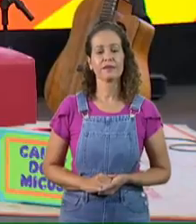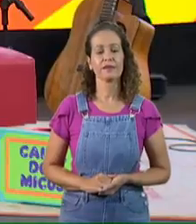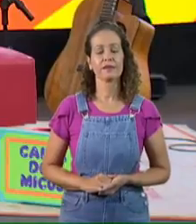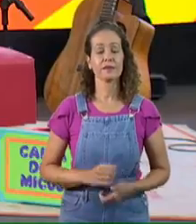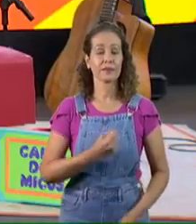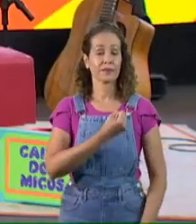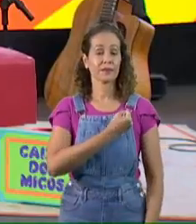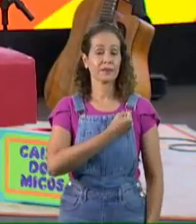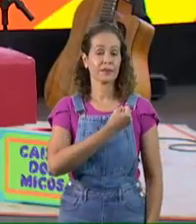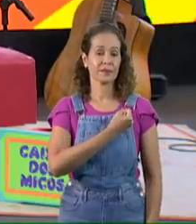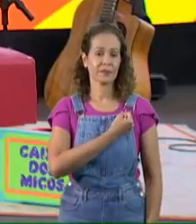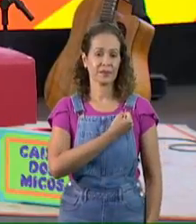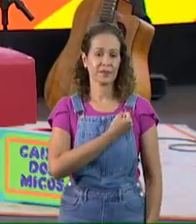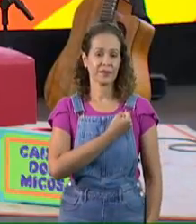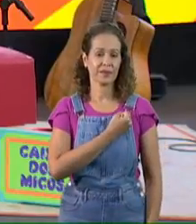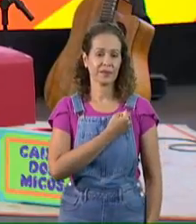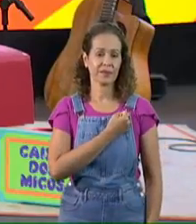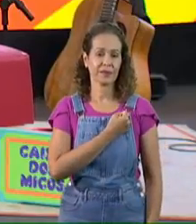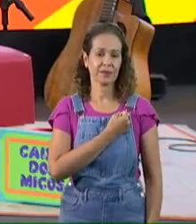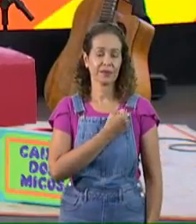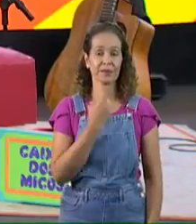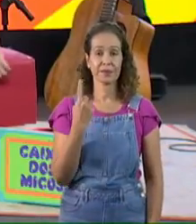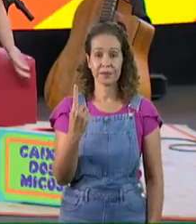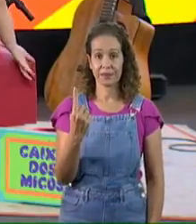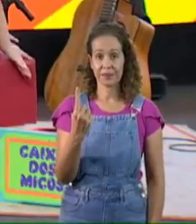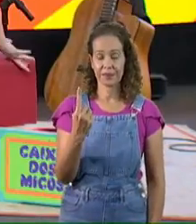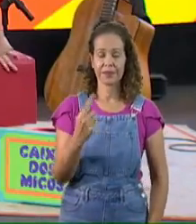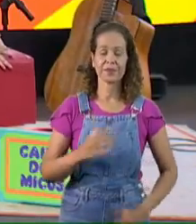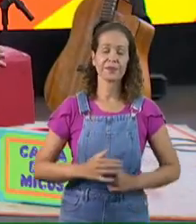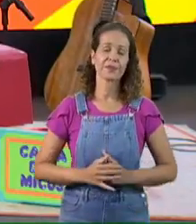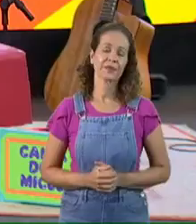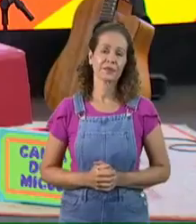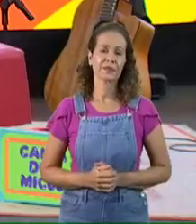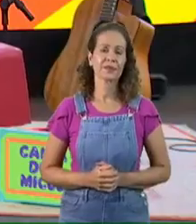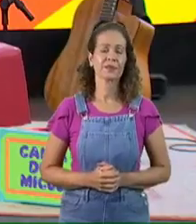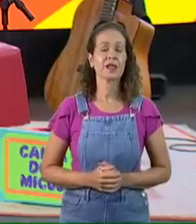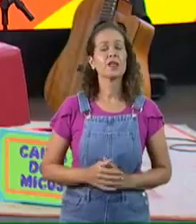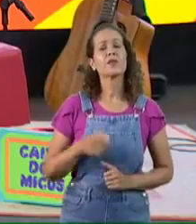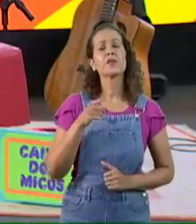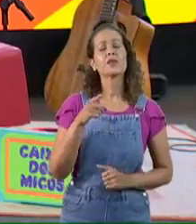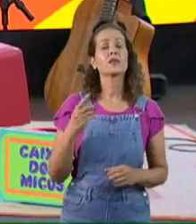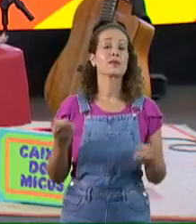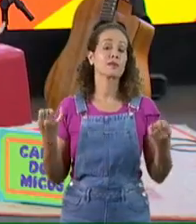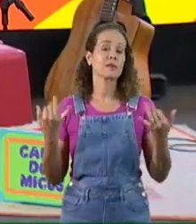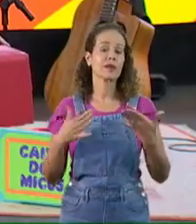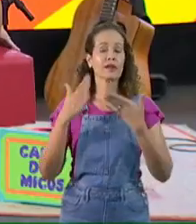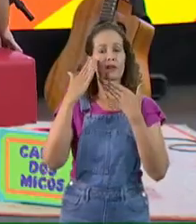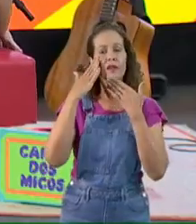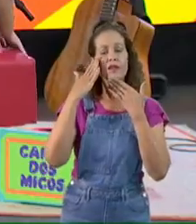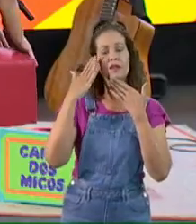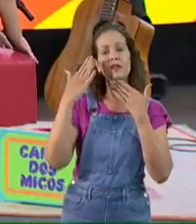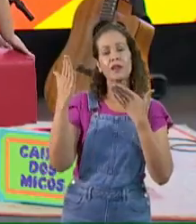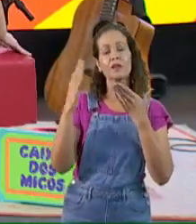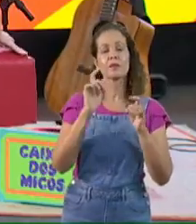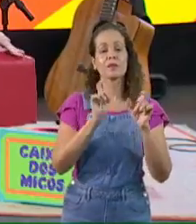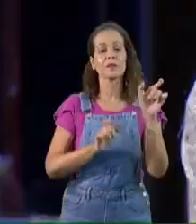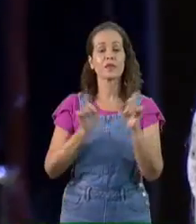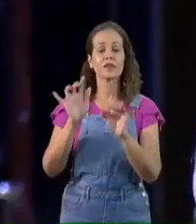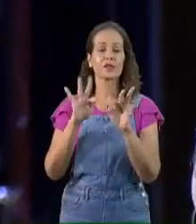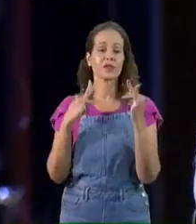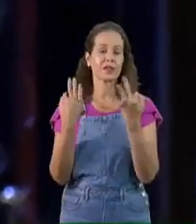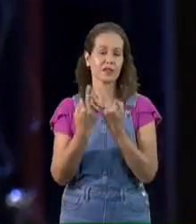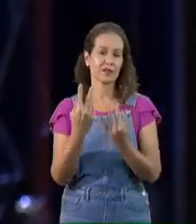Número 1. Passa para ele, Carol. Caiu no número 1. Aleph, você vai falar gratidão por alguém da sua